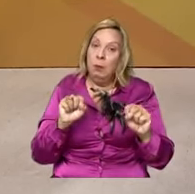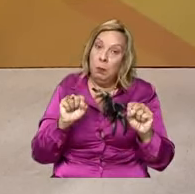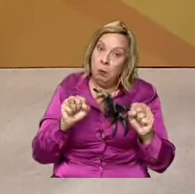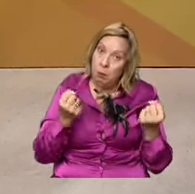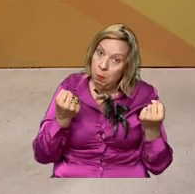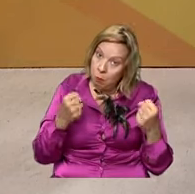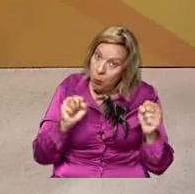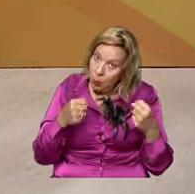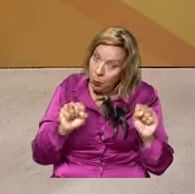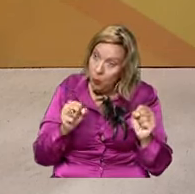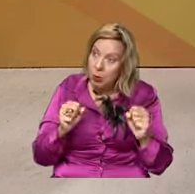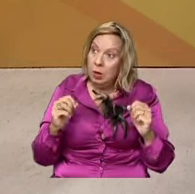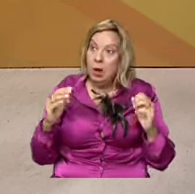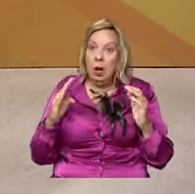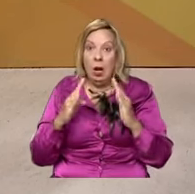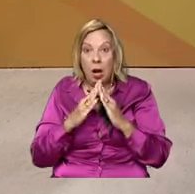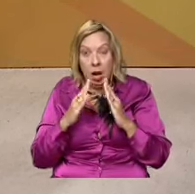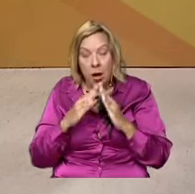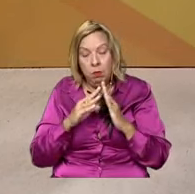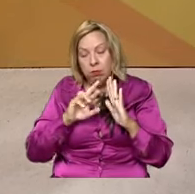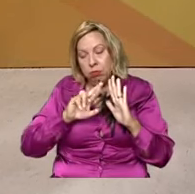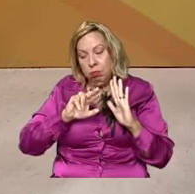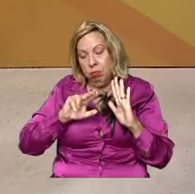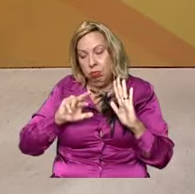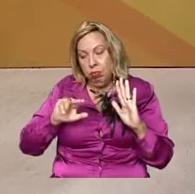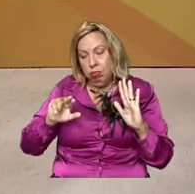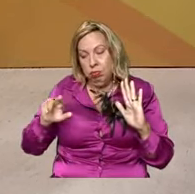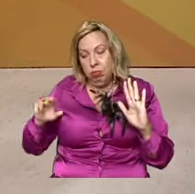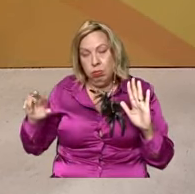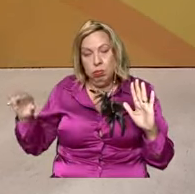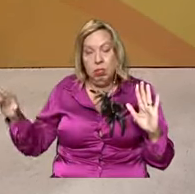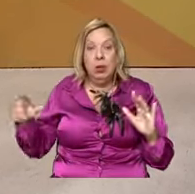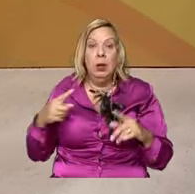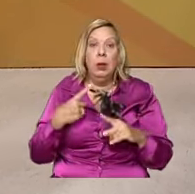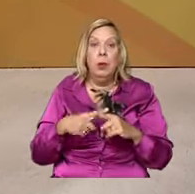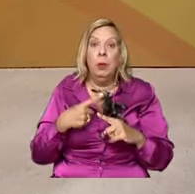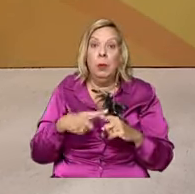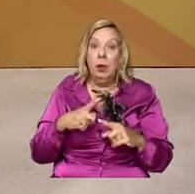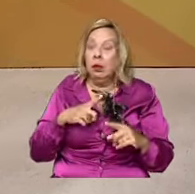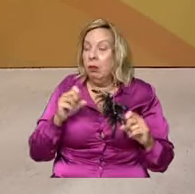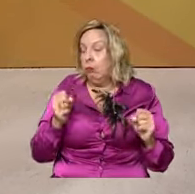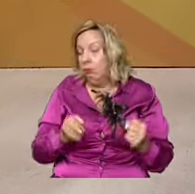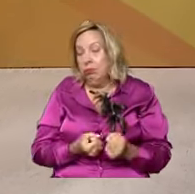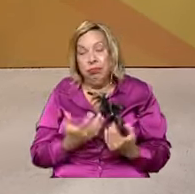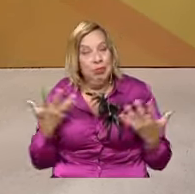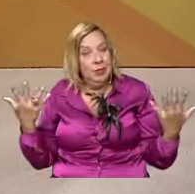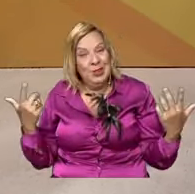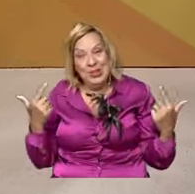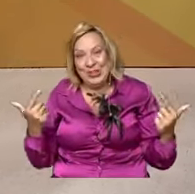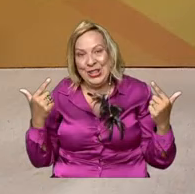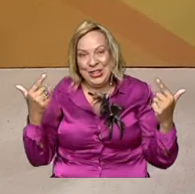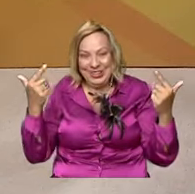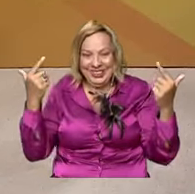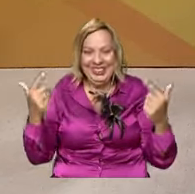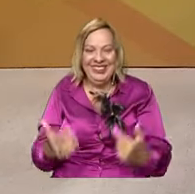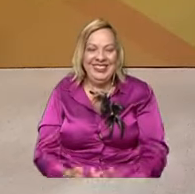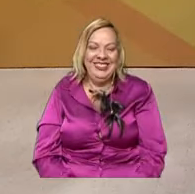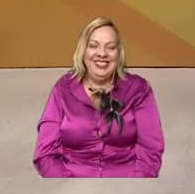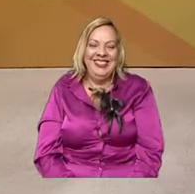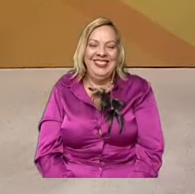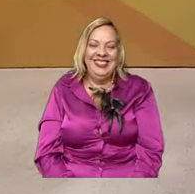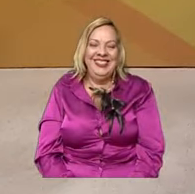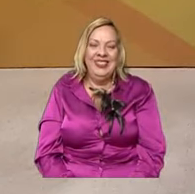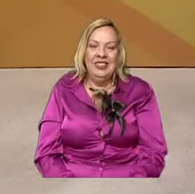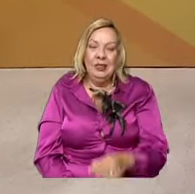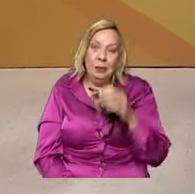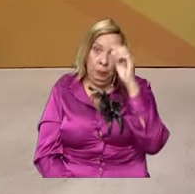carro... É variedade. Isso não falta, porque tem um show da sorte Caju Cap, não é? Então se prepara,